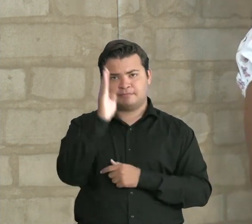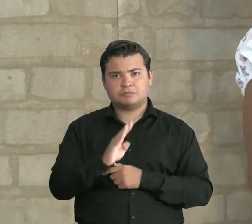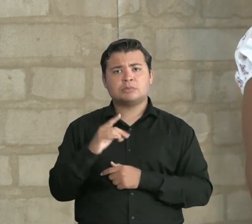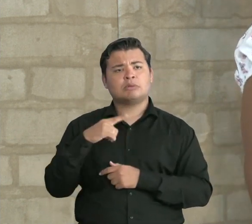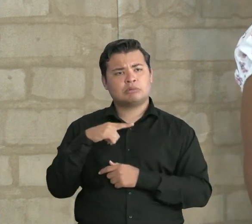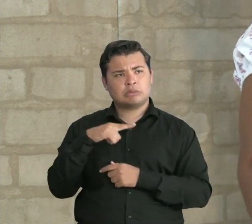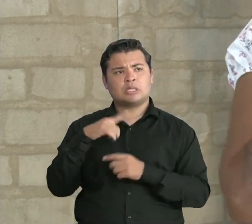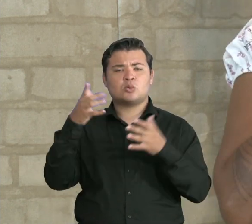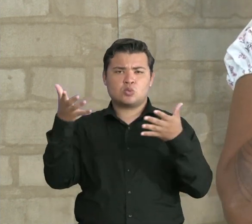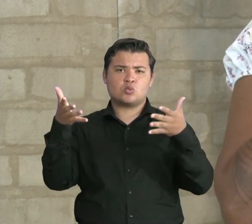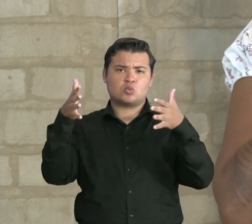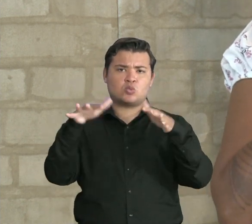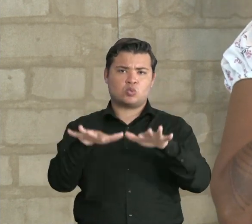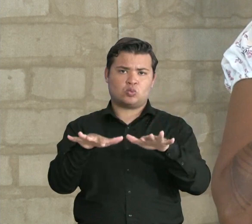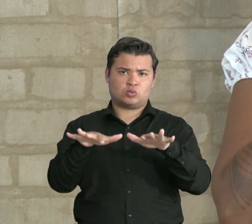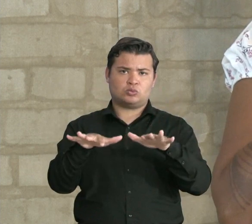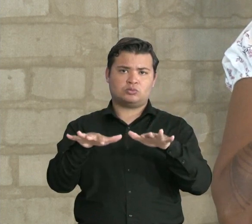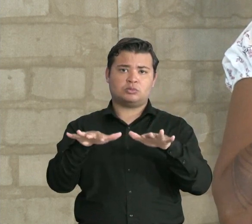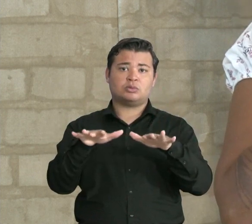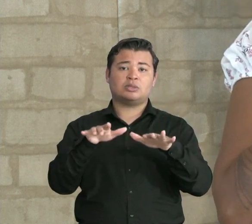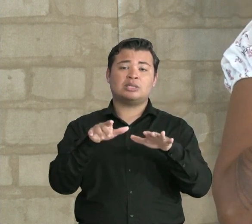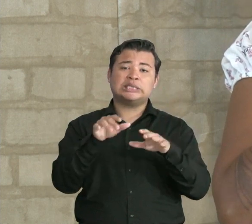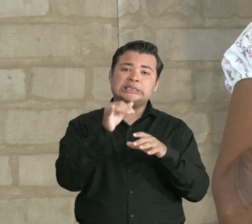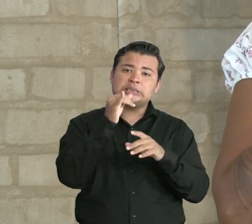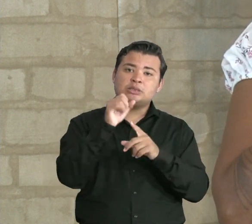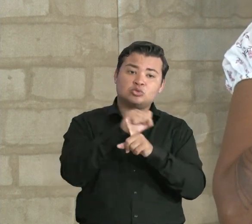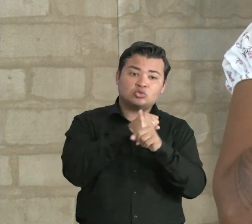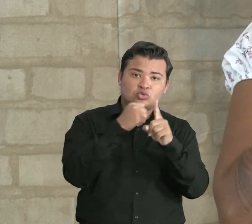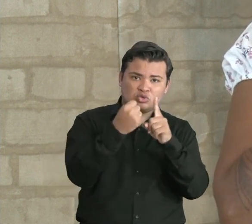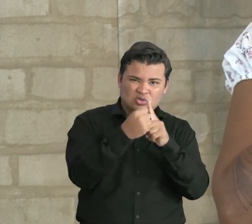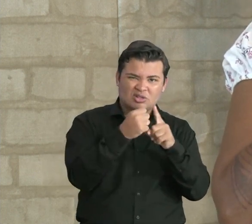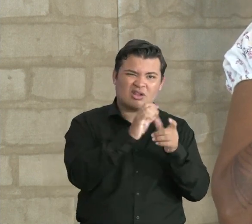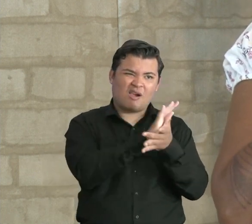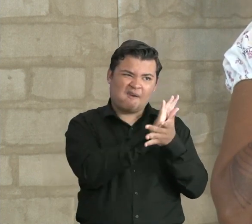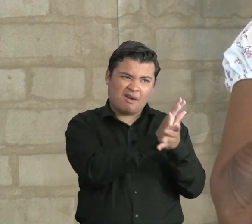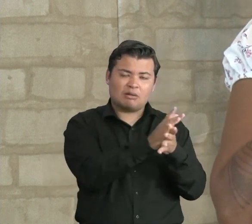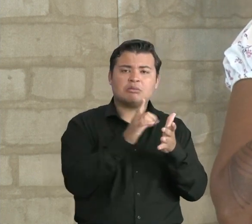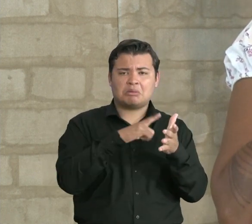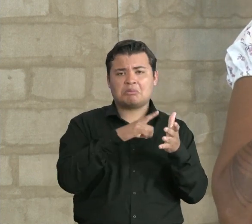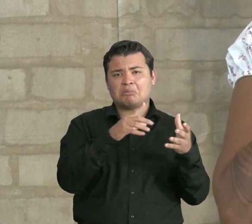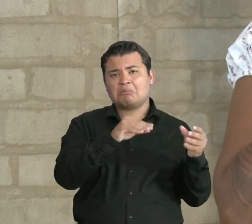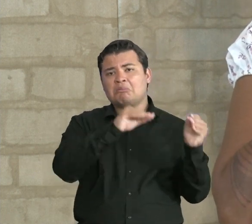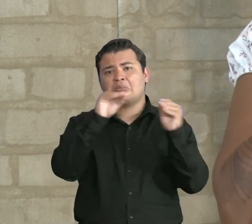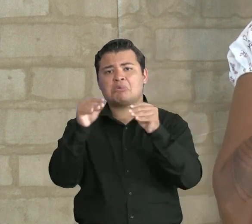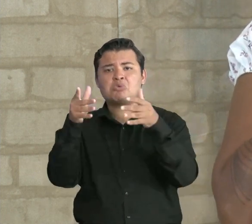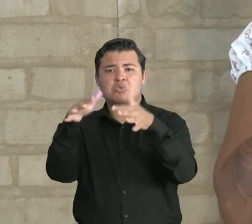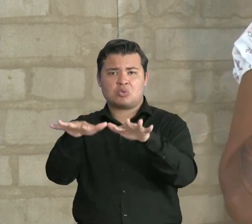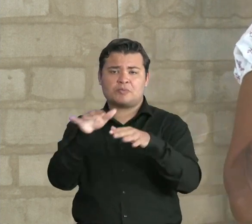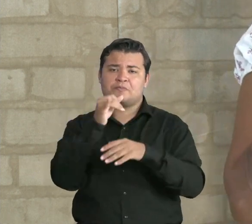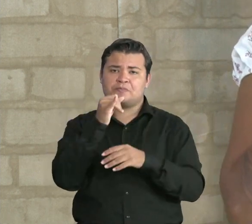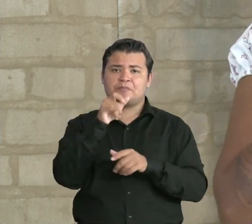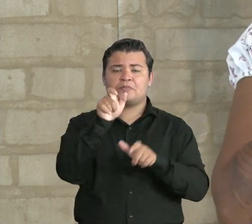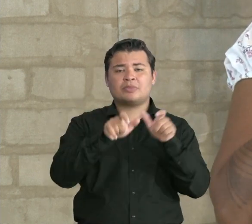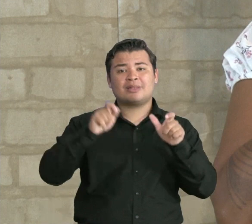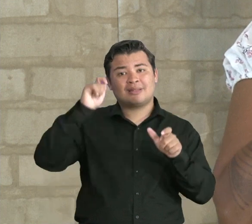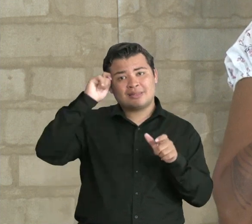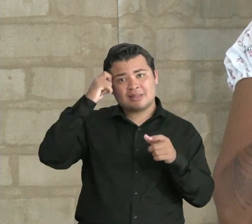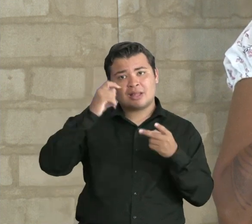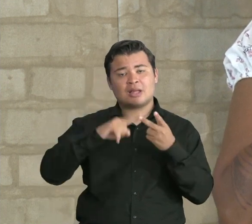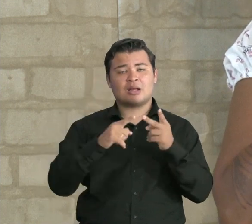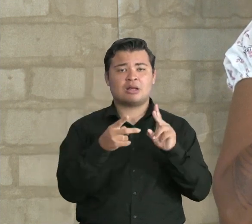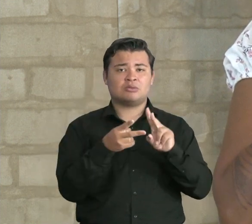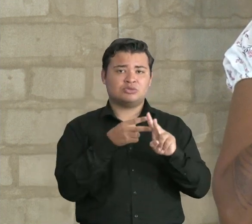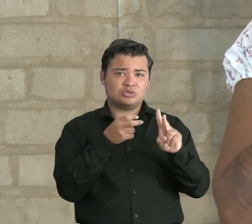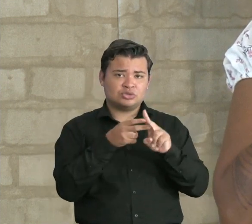inclui segmentos socialmente discriminados, né? Por exemplo, as pessoas negras, indígenas, quilombolas, elas